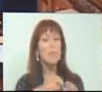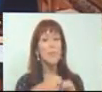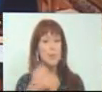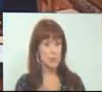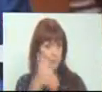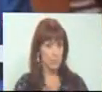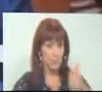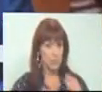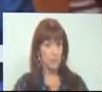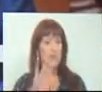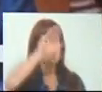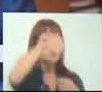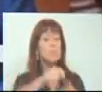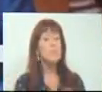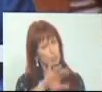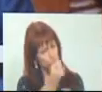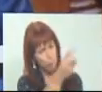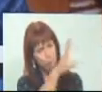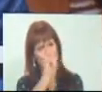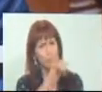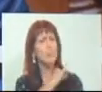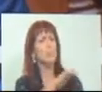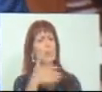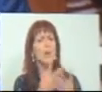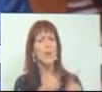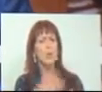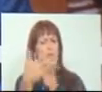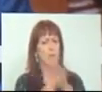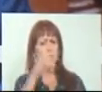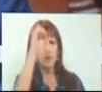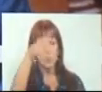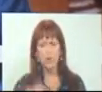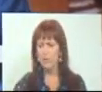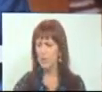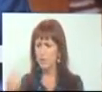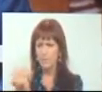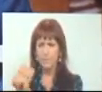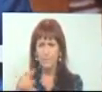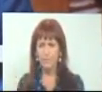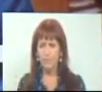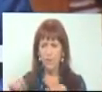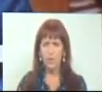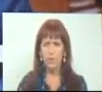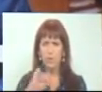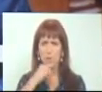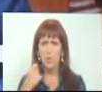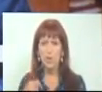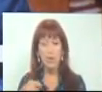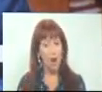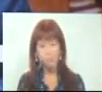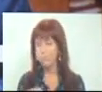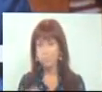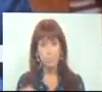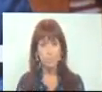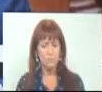problemas de competitividade e que incluíram, entre outros, licenciamentos industriais zero, reforma laboral, um novo código das